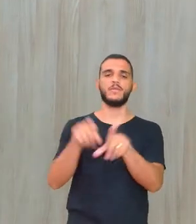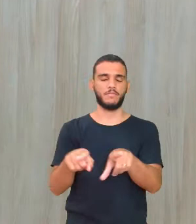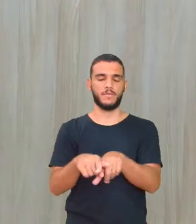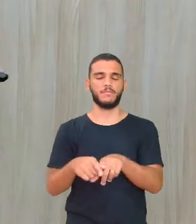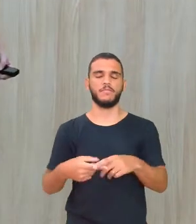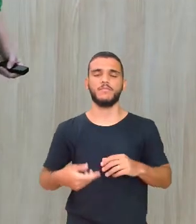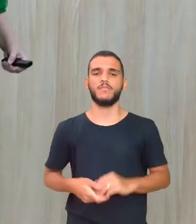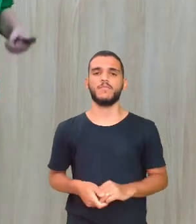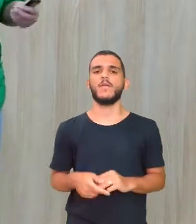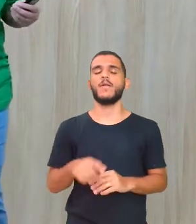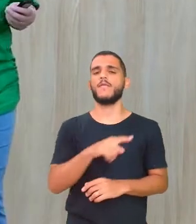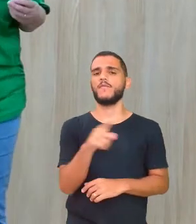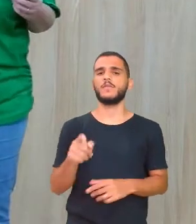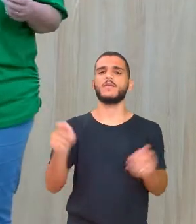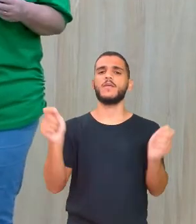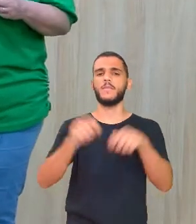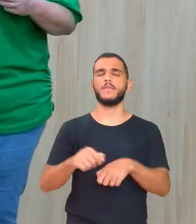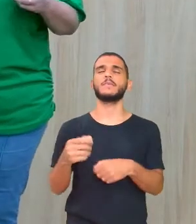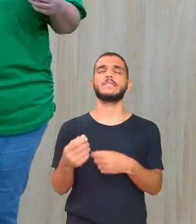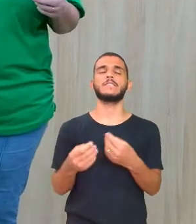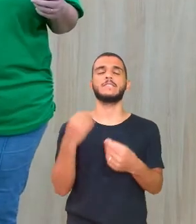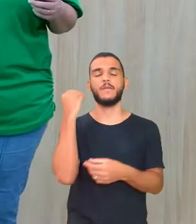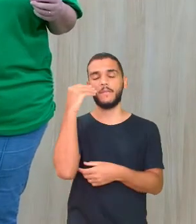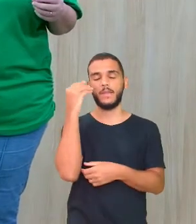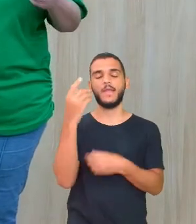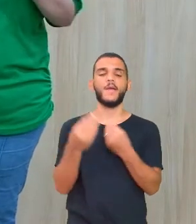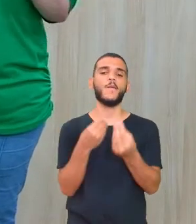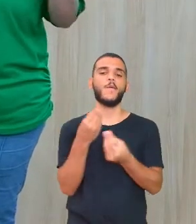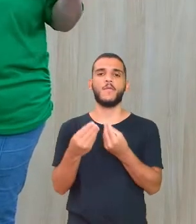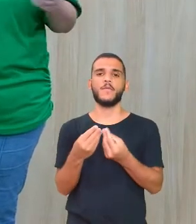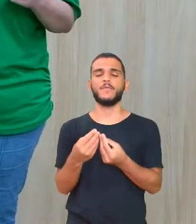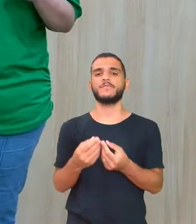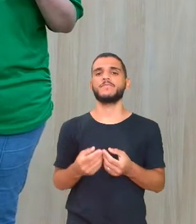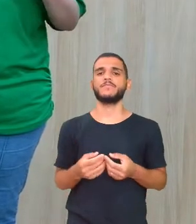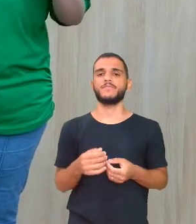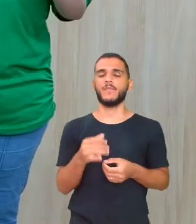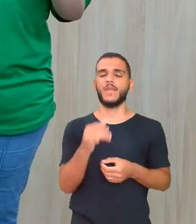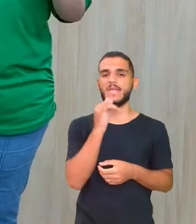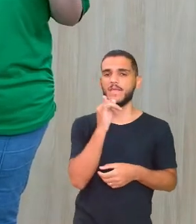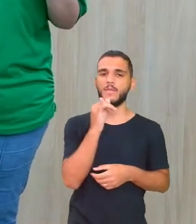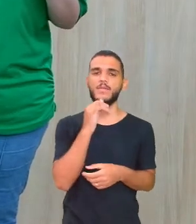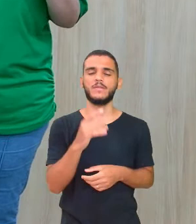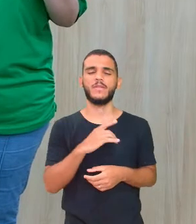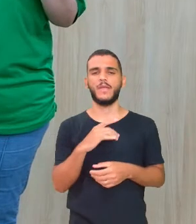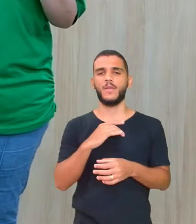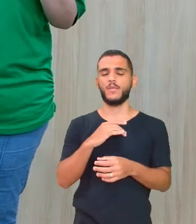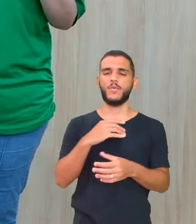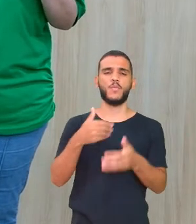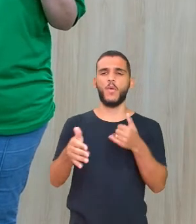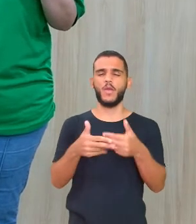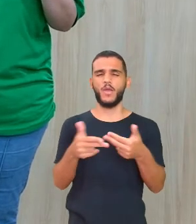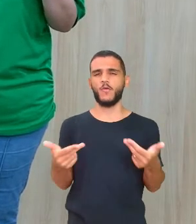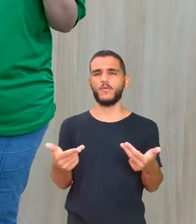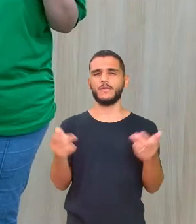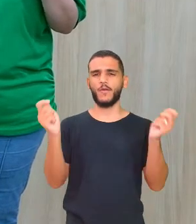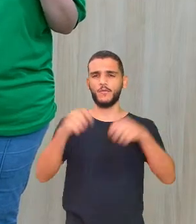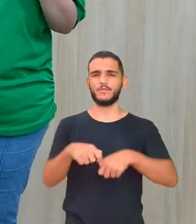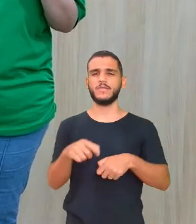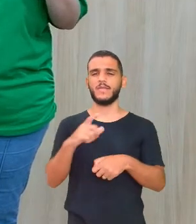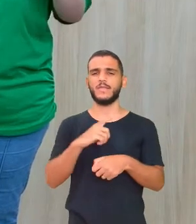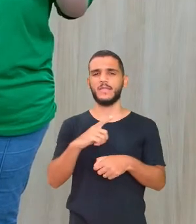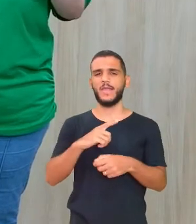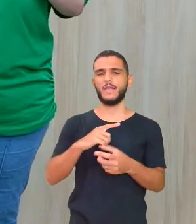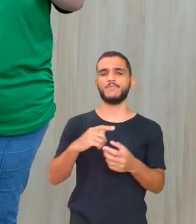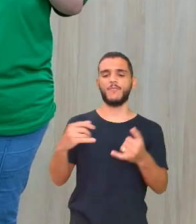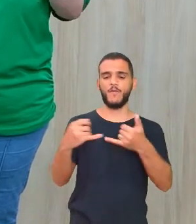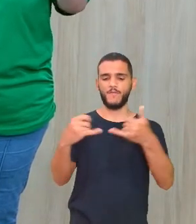Tá? Vocês podem fazer esse experimento, sabe com o quê? Pega um canudinho, qualquer coisa que você consiga passar um barbante